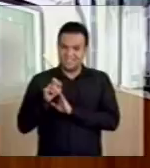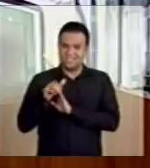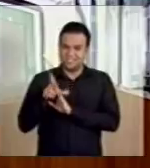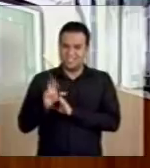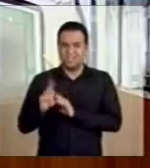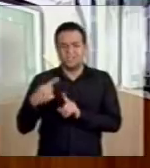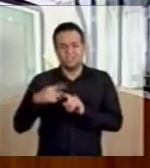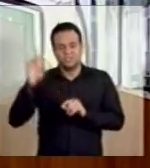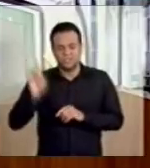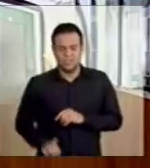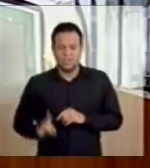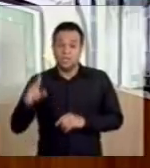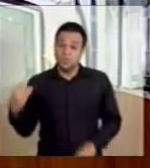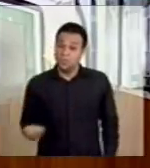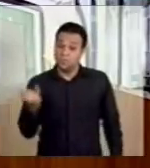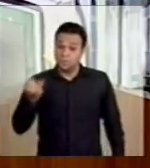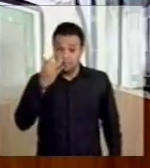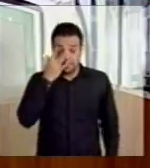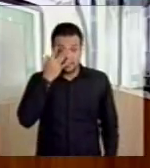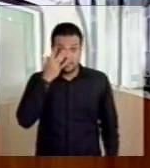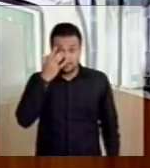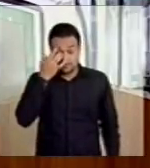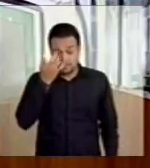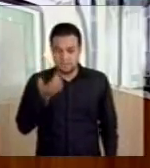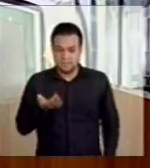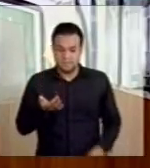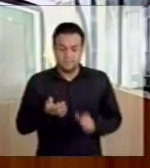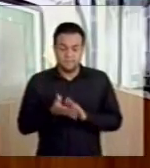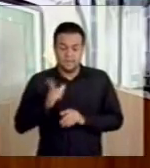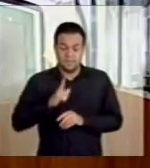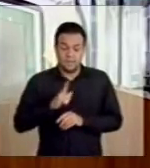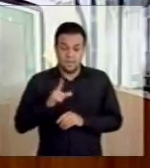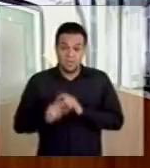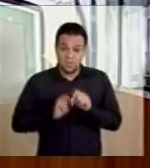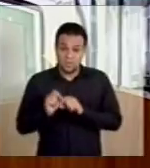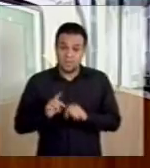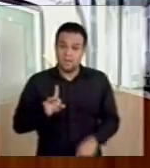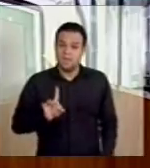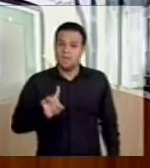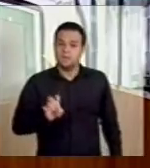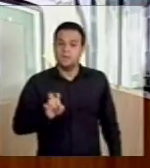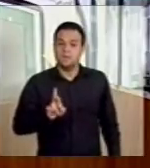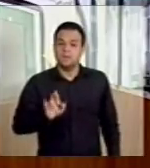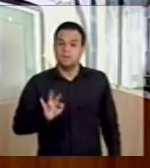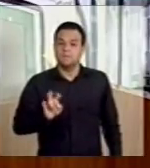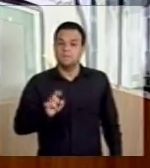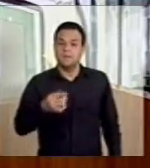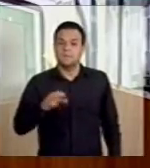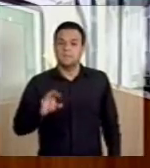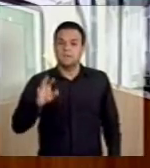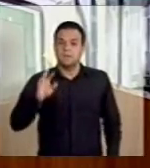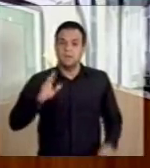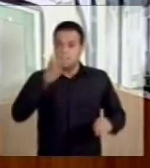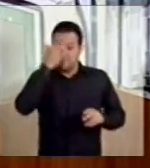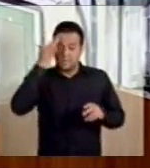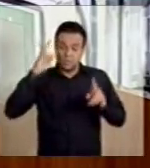de direitos fundamentais, representa a derivação do princípio da dignidade da pessoa humana,